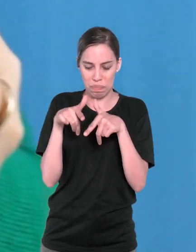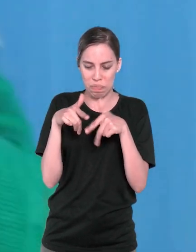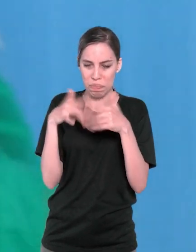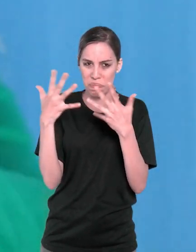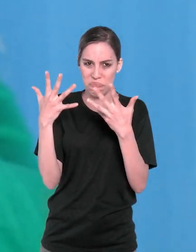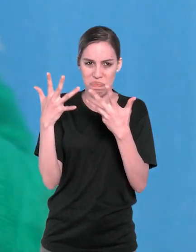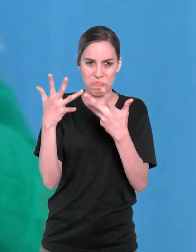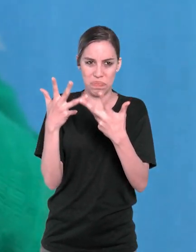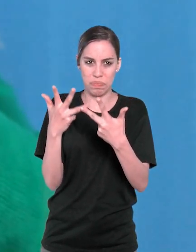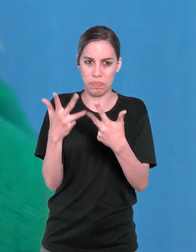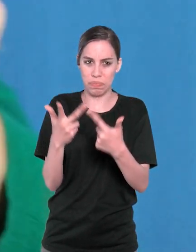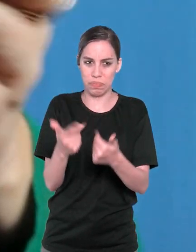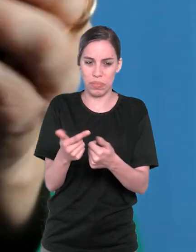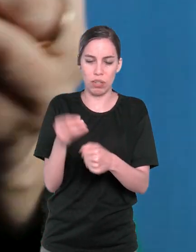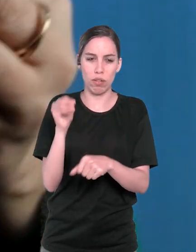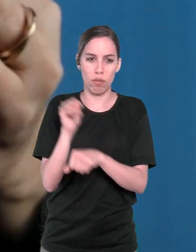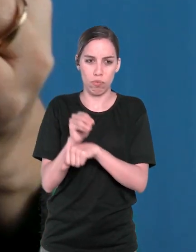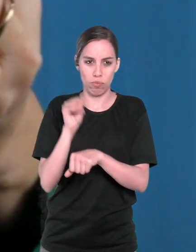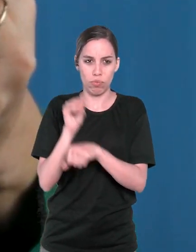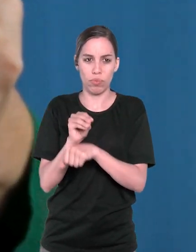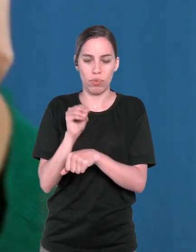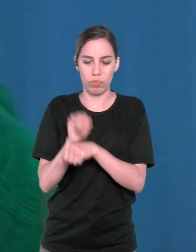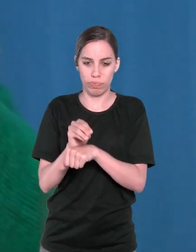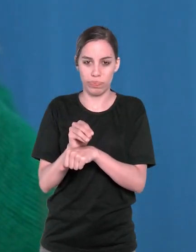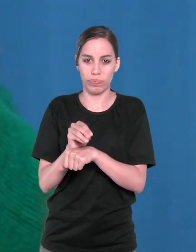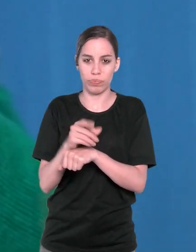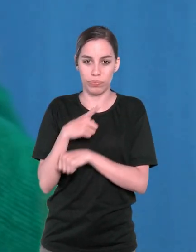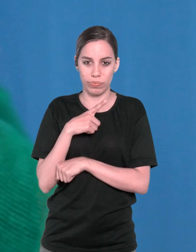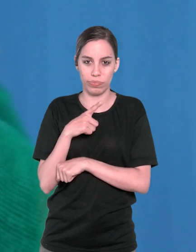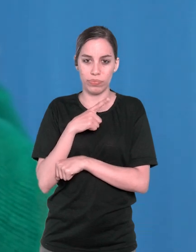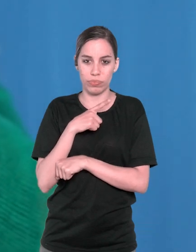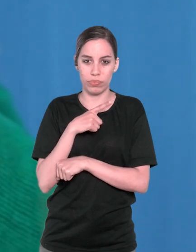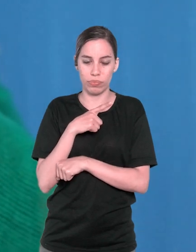campo editorial. E